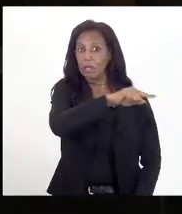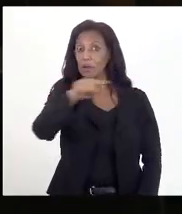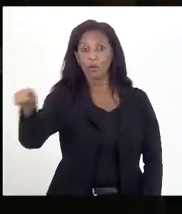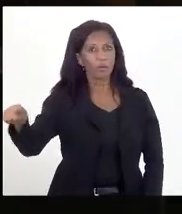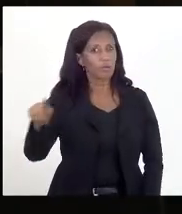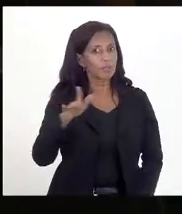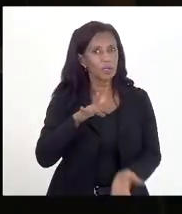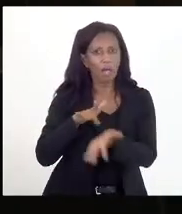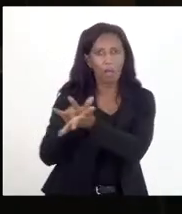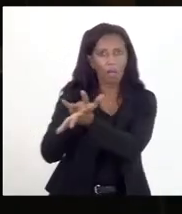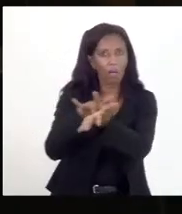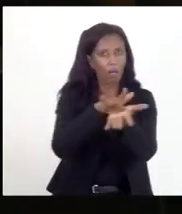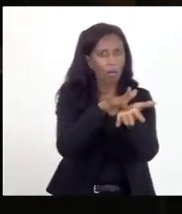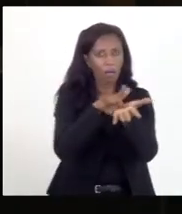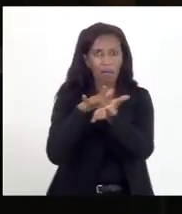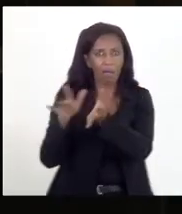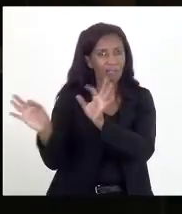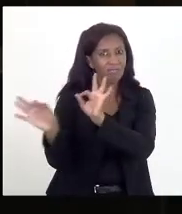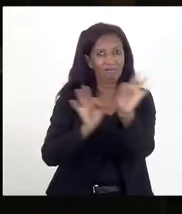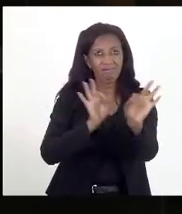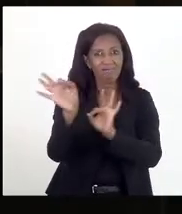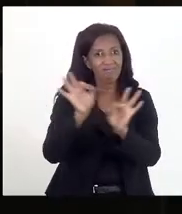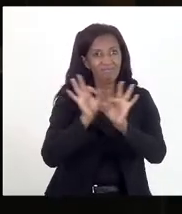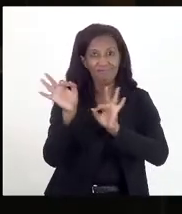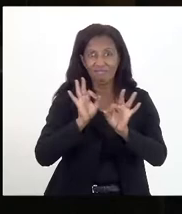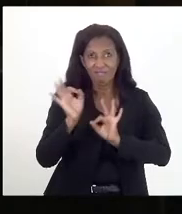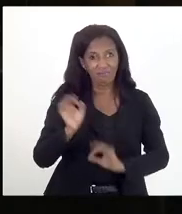estão enganando ninguém é